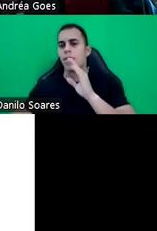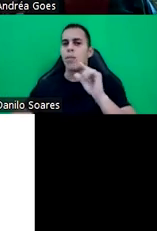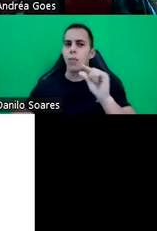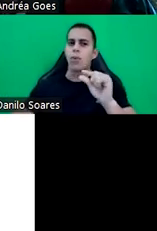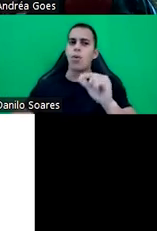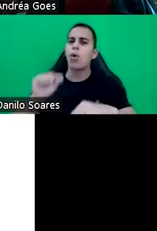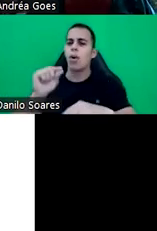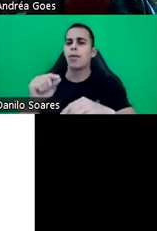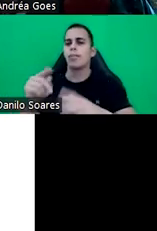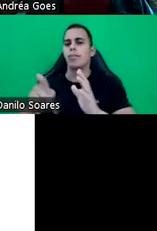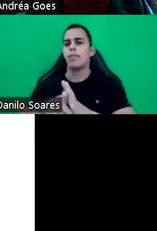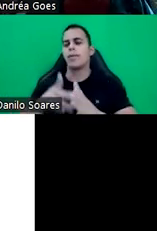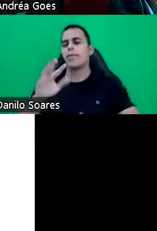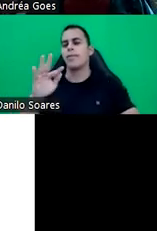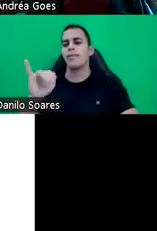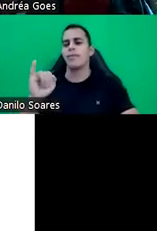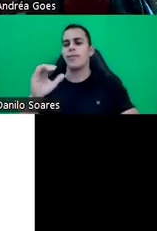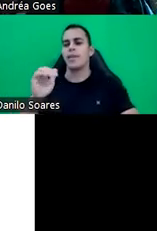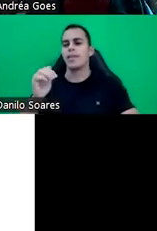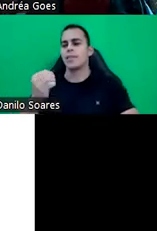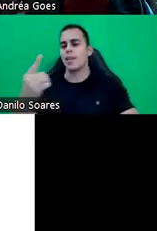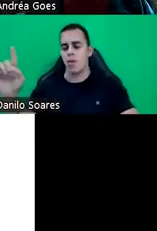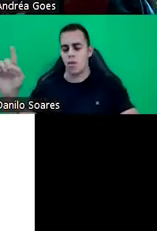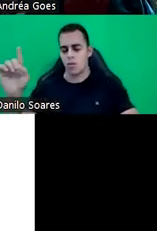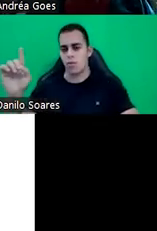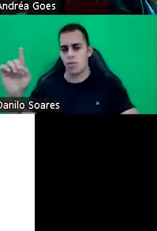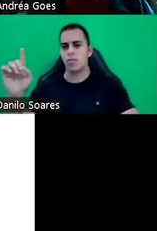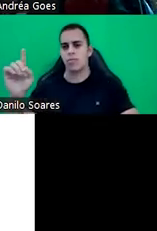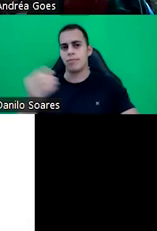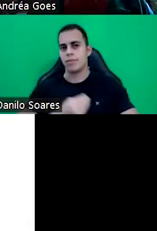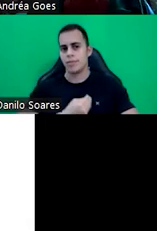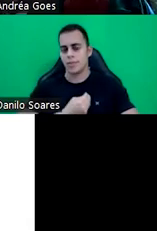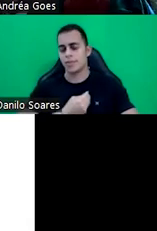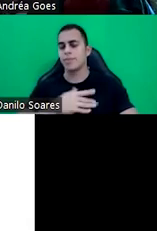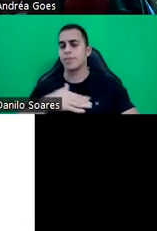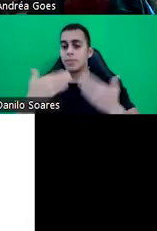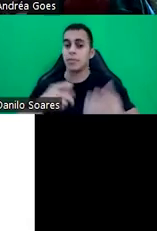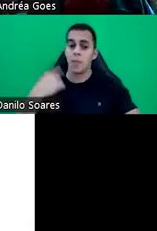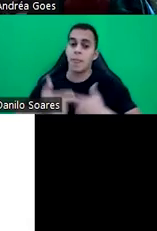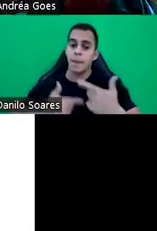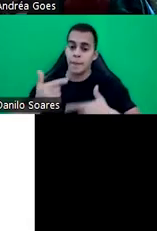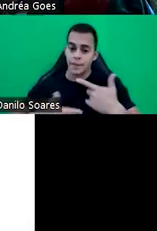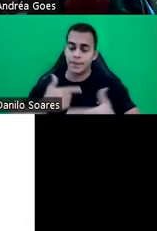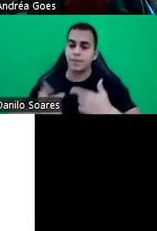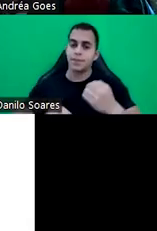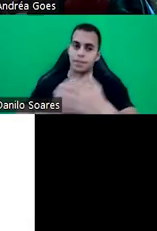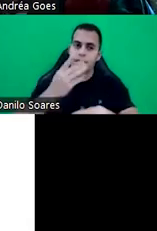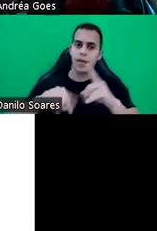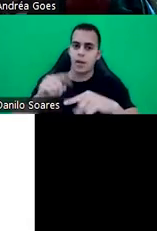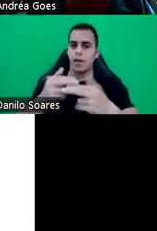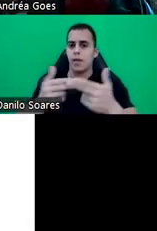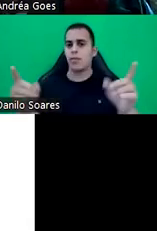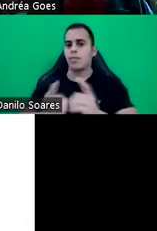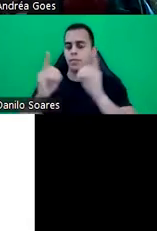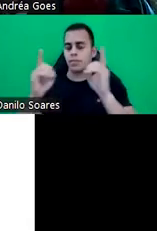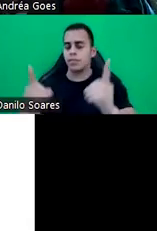de ficção, é isso, trazer um pouco de ficção para a nossa vida. Então, a gente trabalha, desenvolve alguns materiais didáticos